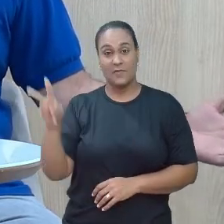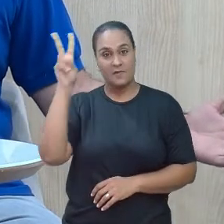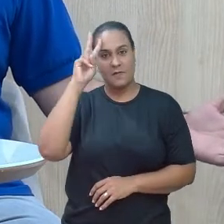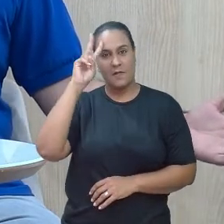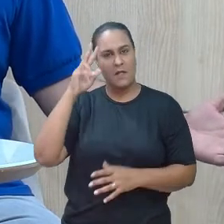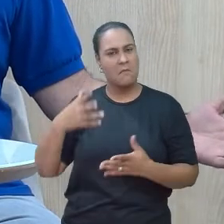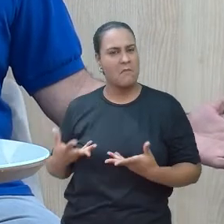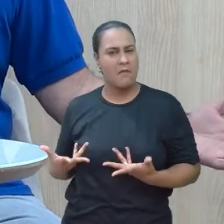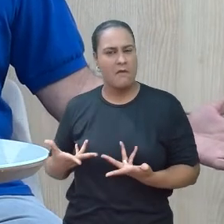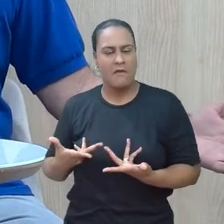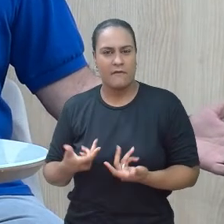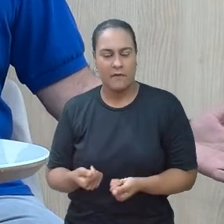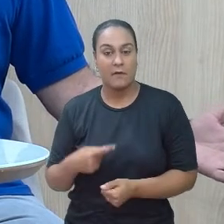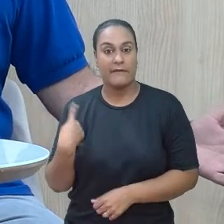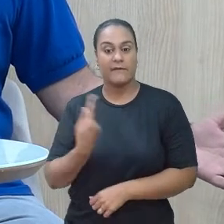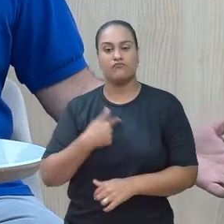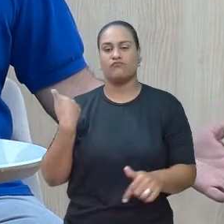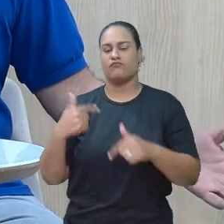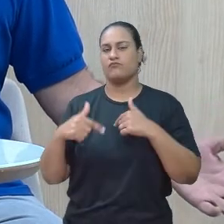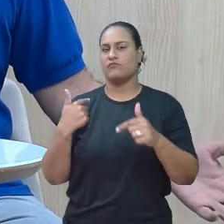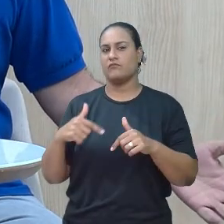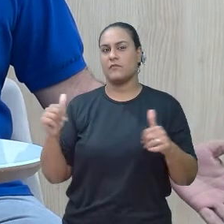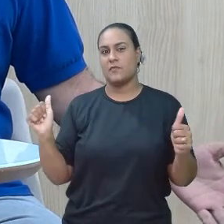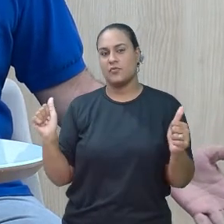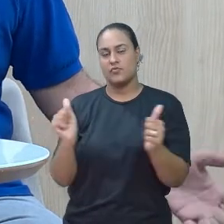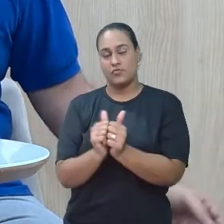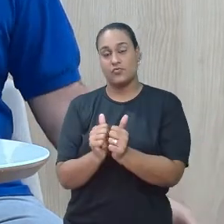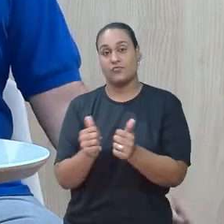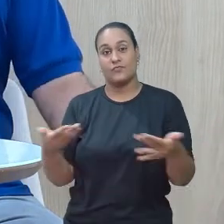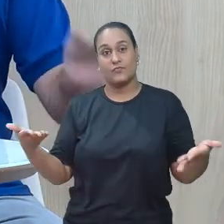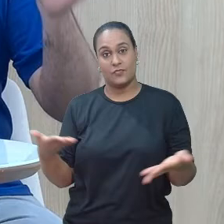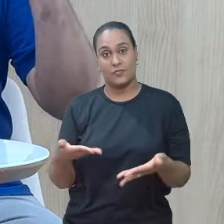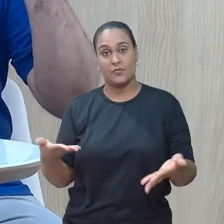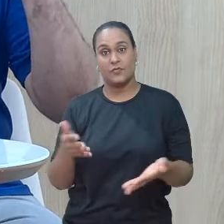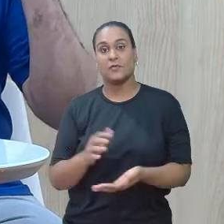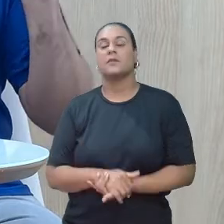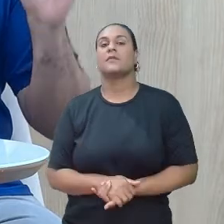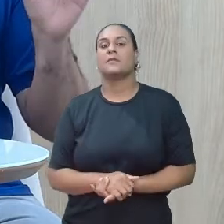linda, maravilhosa para a gente trabalhar juntíssimos aqui hoje.